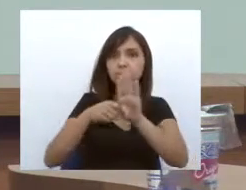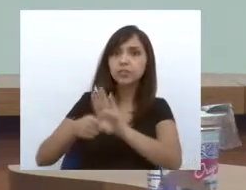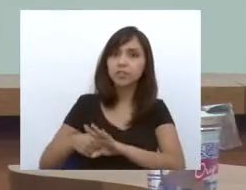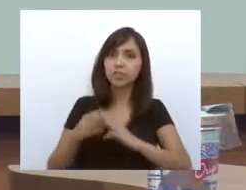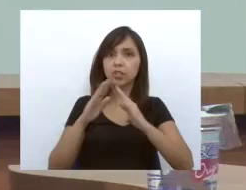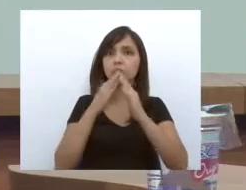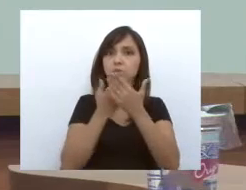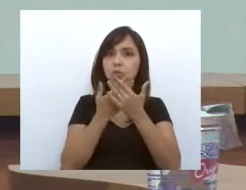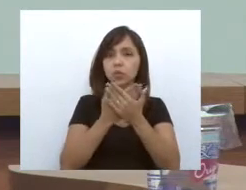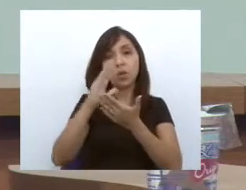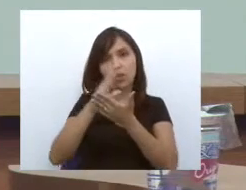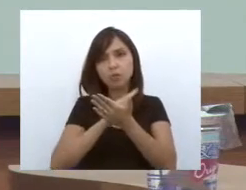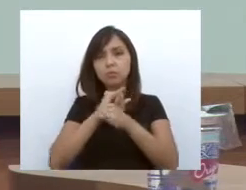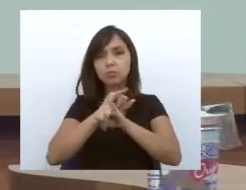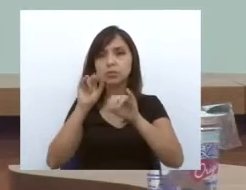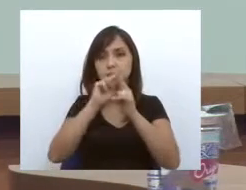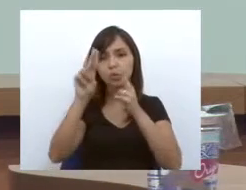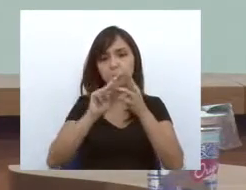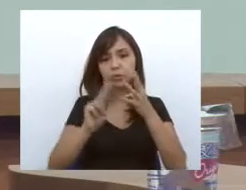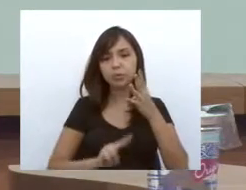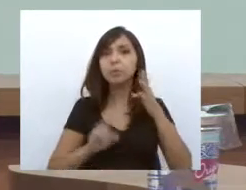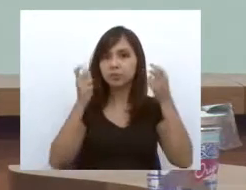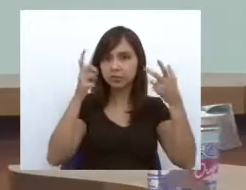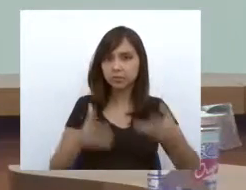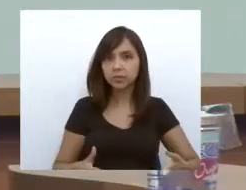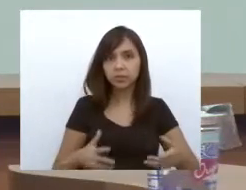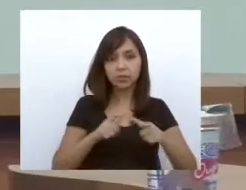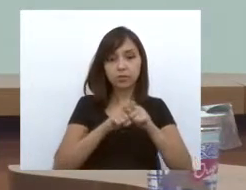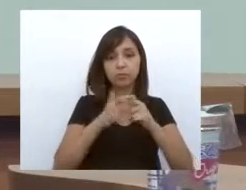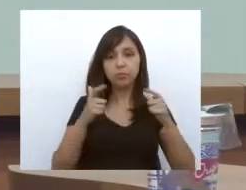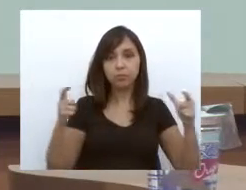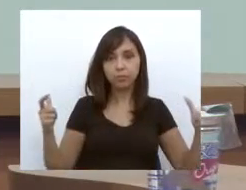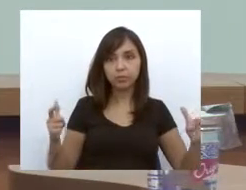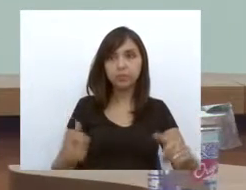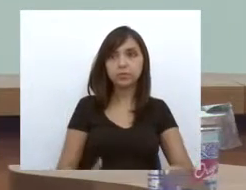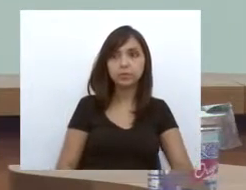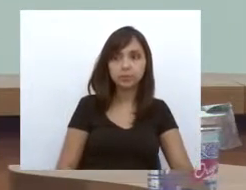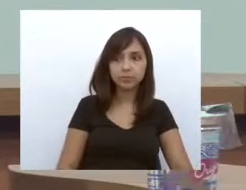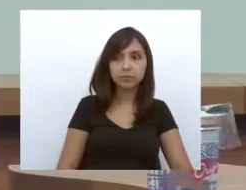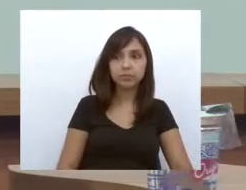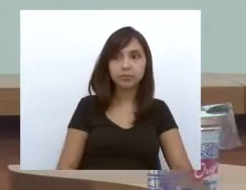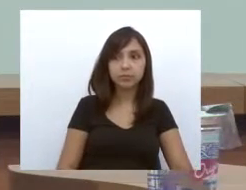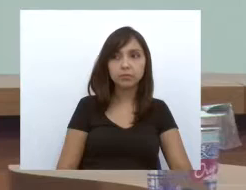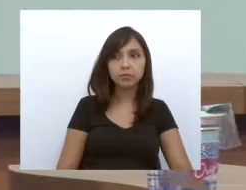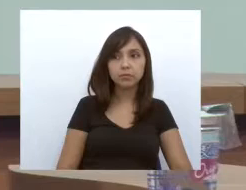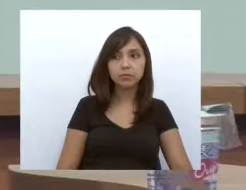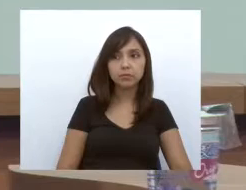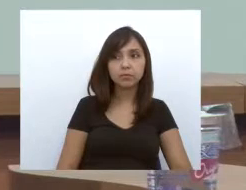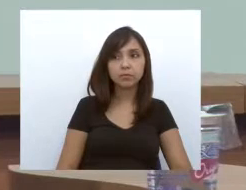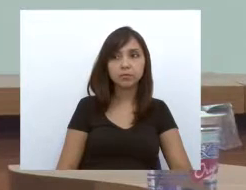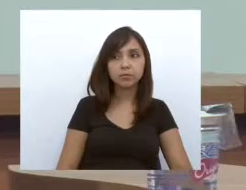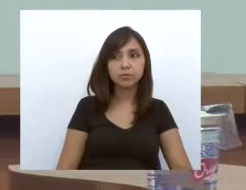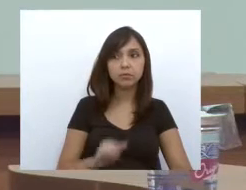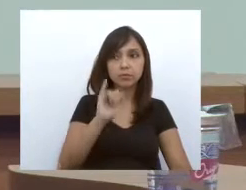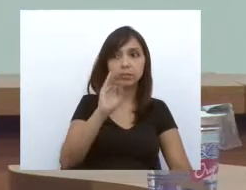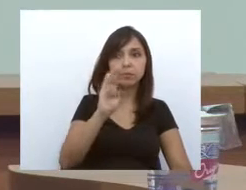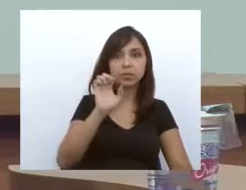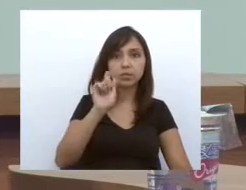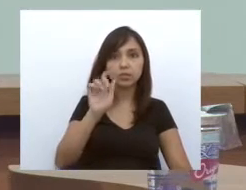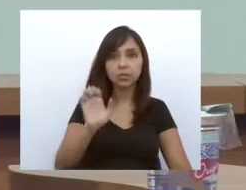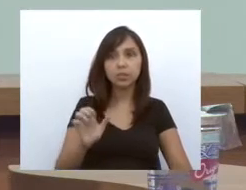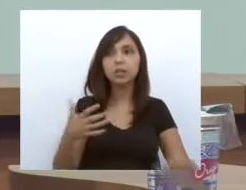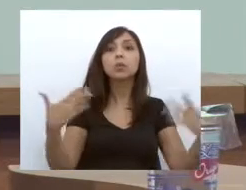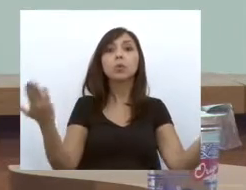já foi anunciado aqui. A região que mais cresce em população. Para concluir, estão os dados apontados aí pelo IBGE. Então, que